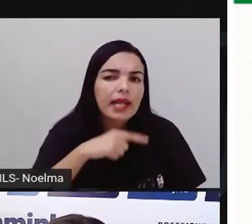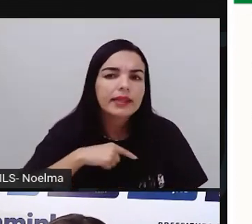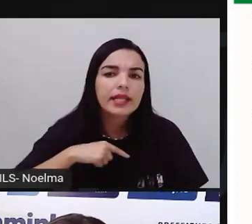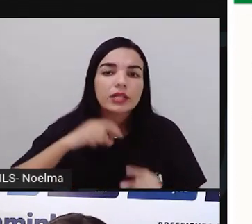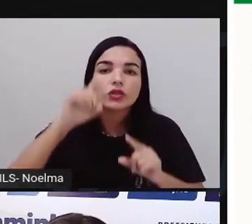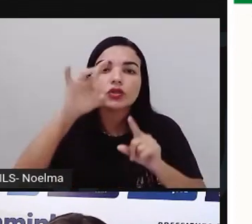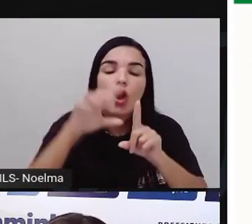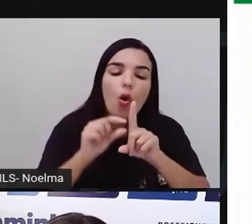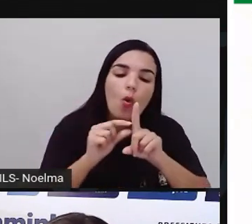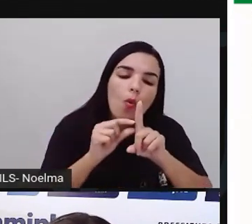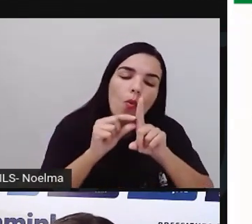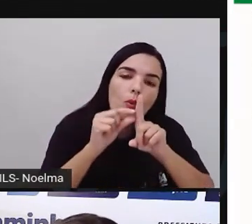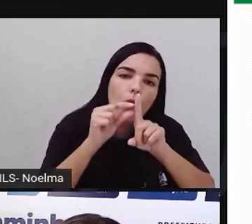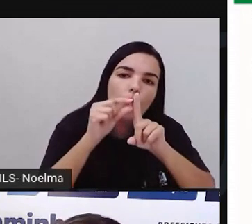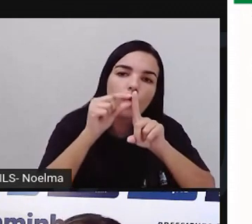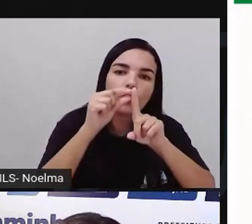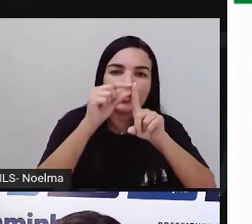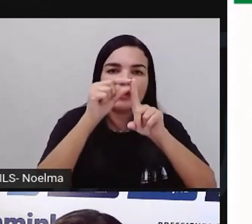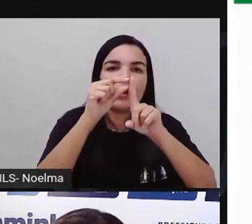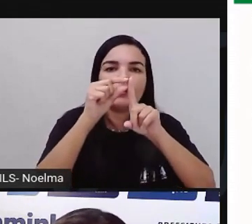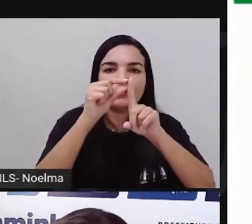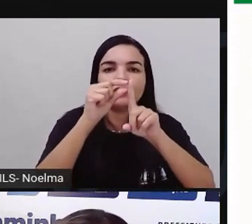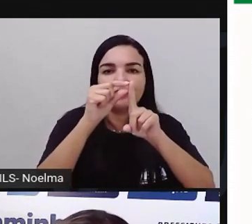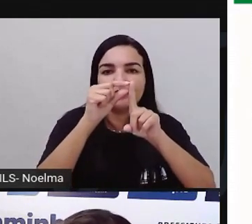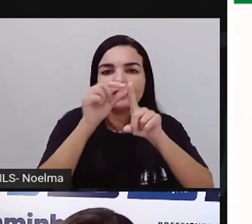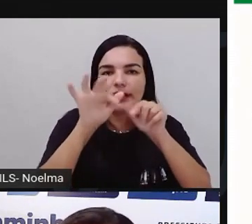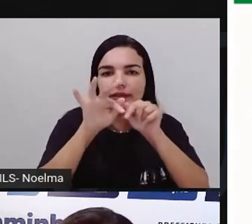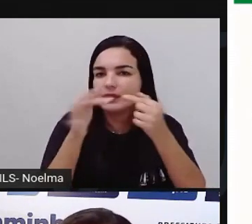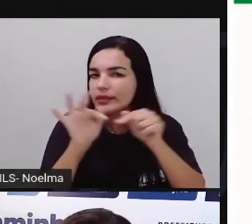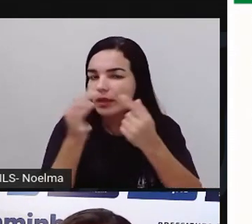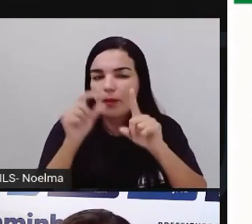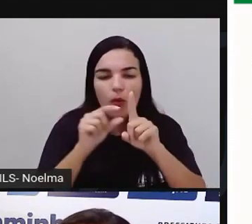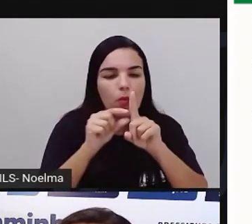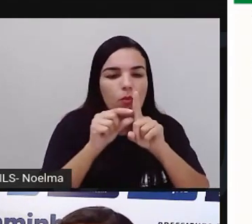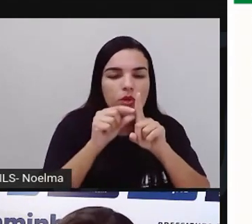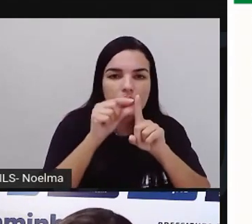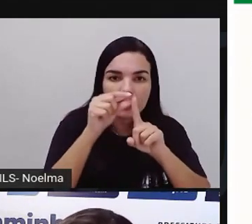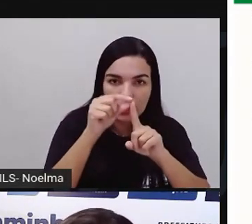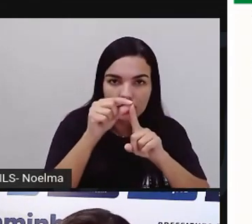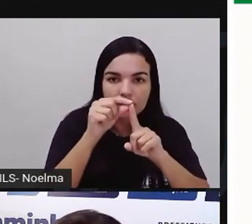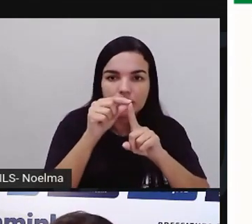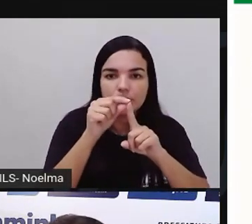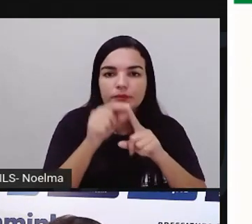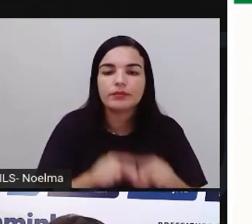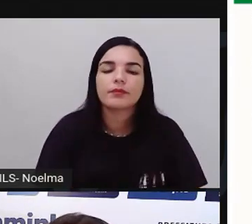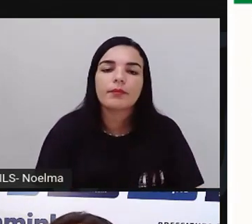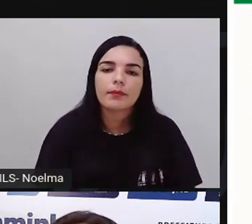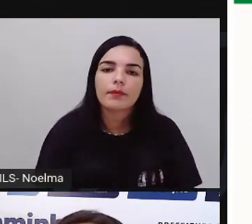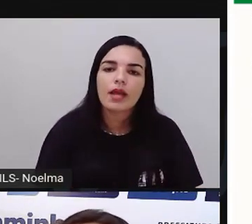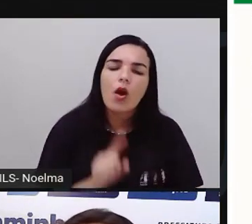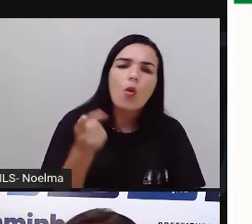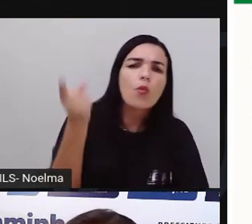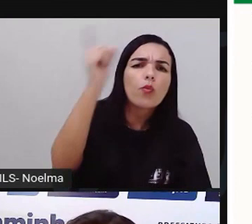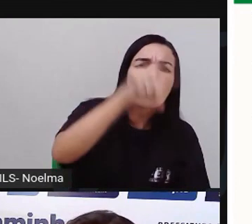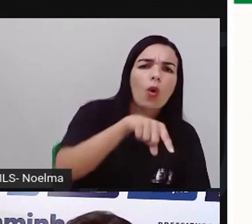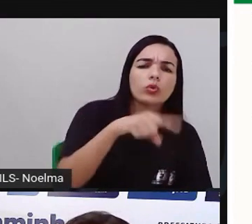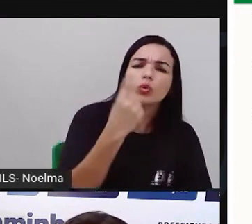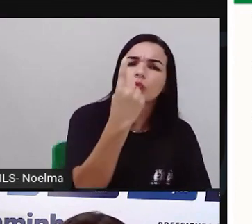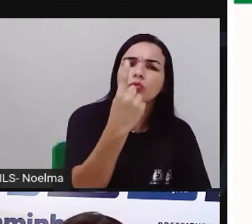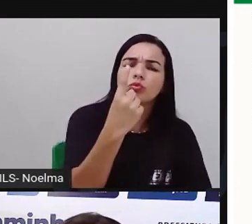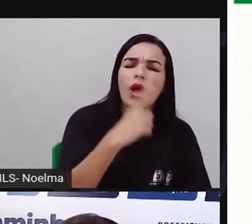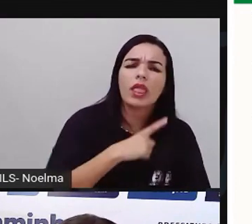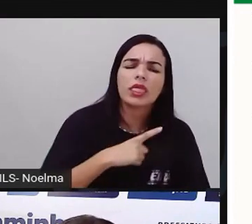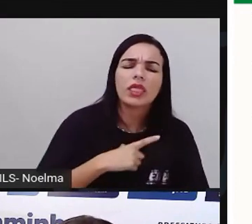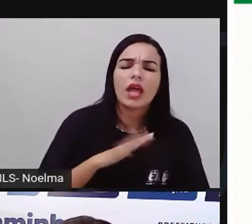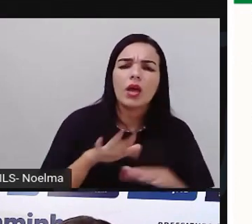que ele está na primeira ordem, na ordem das unidades simples, então o valor dele é 1. Mas esse outro número 1 está